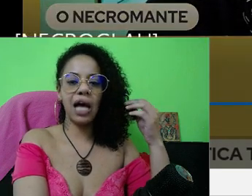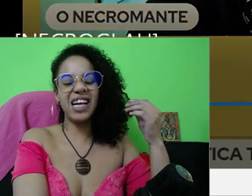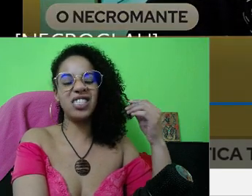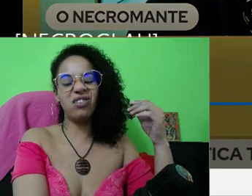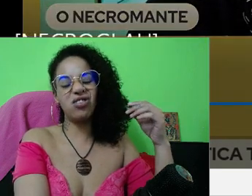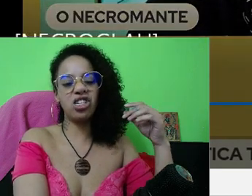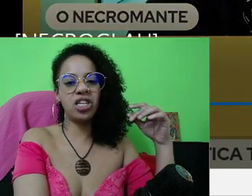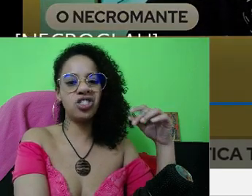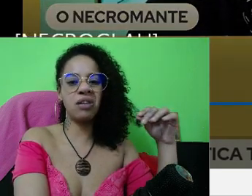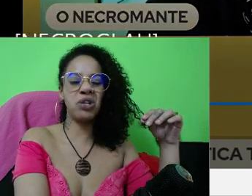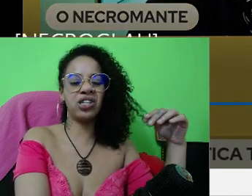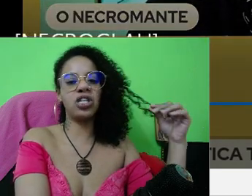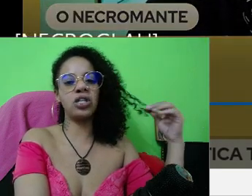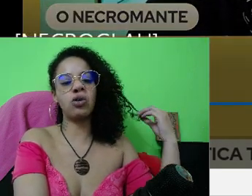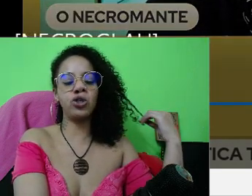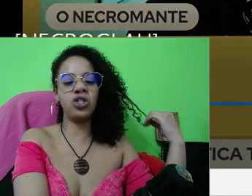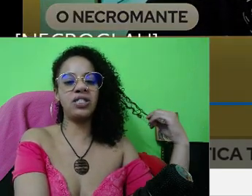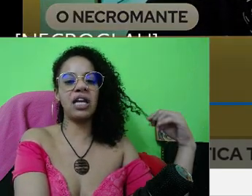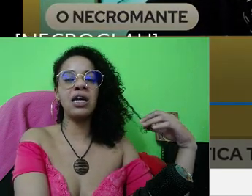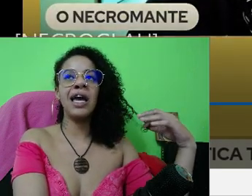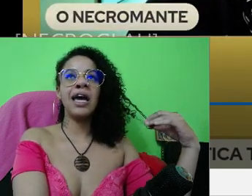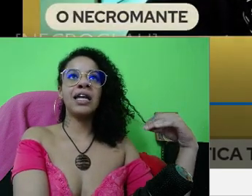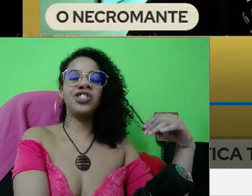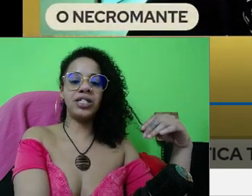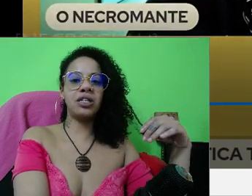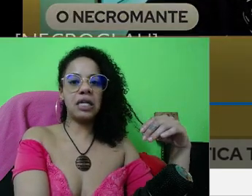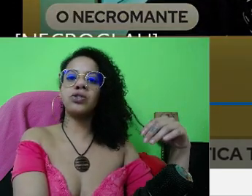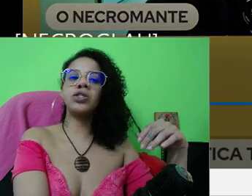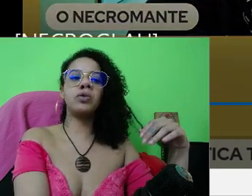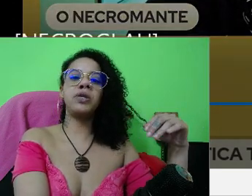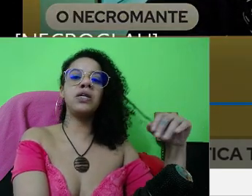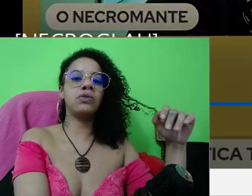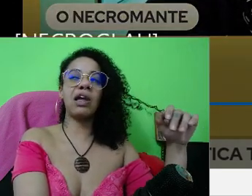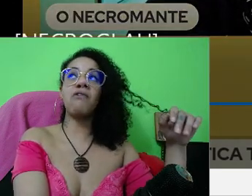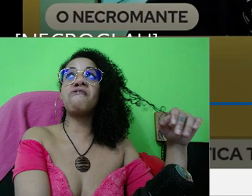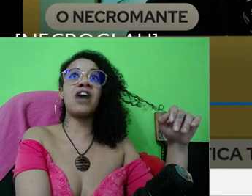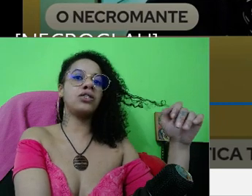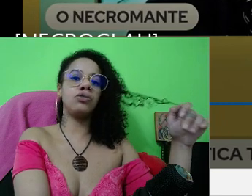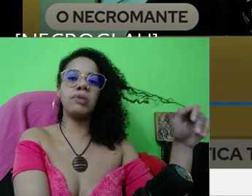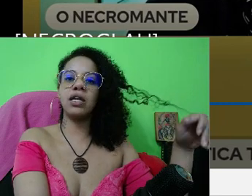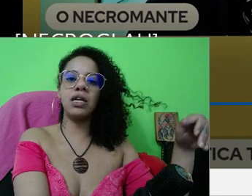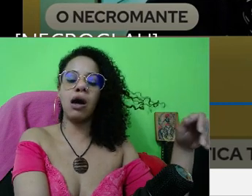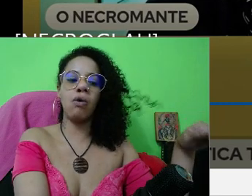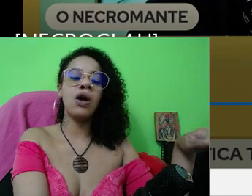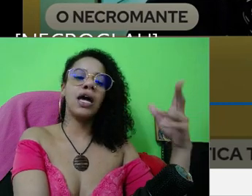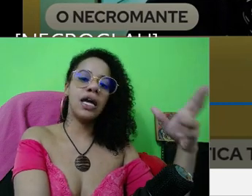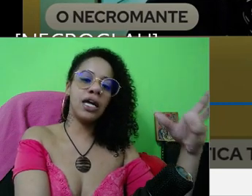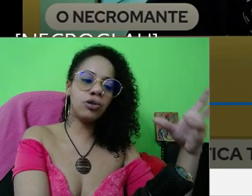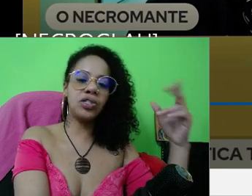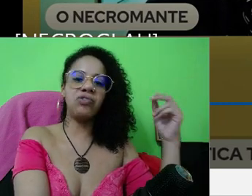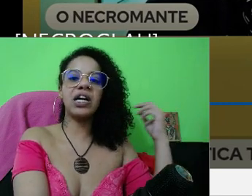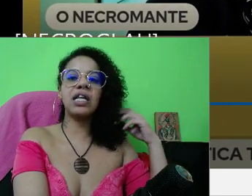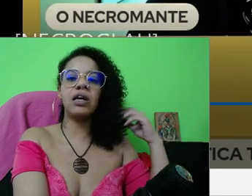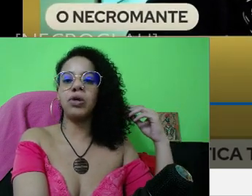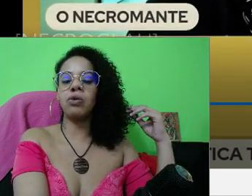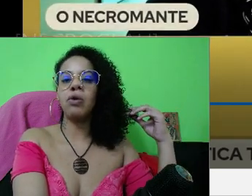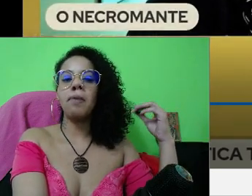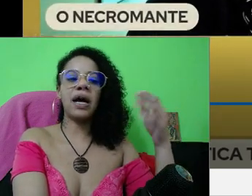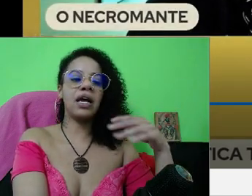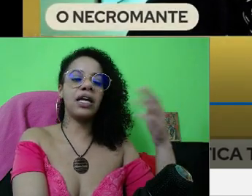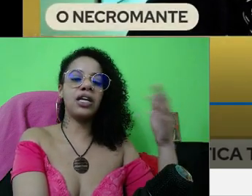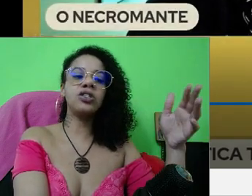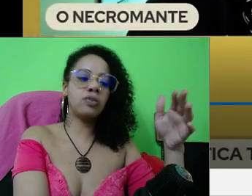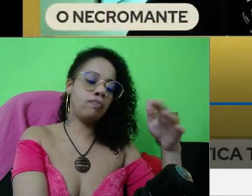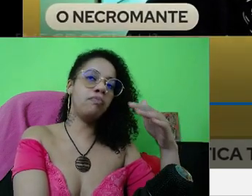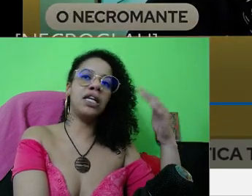fala Aliás não só a gente né muita gente como eu disse tem dissertações sobre isso tem um vasto material inclusive acadêmico